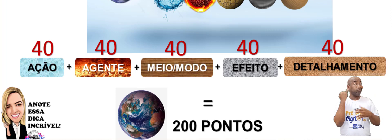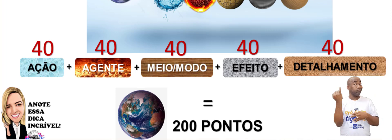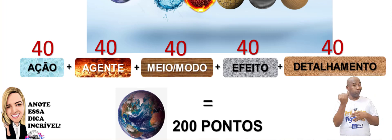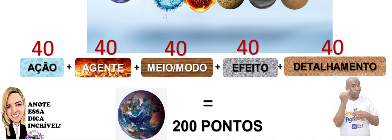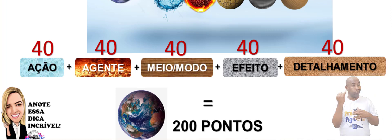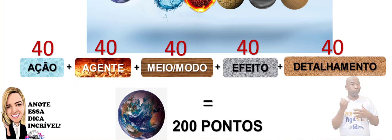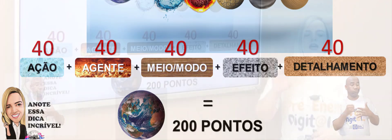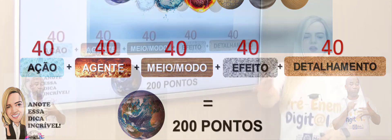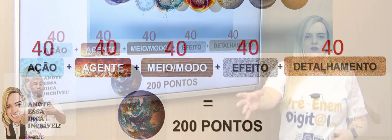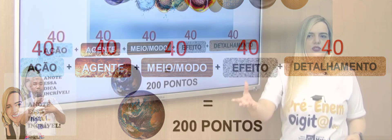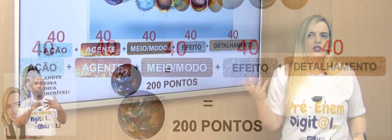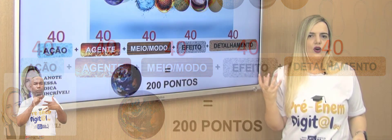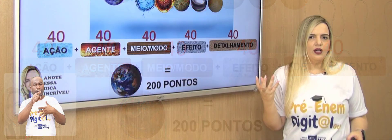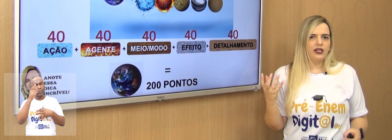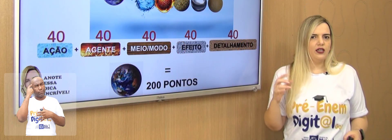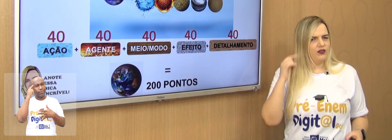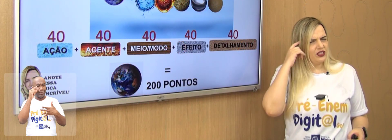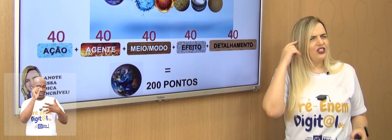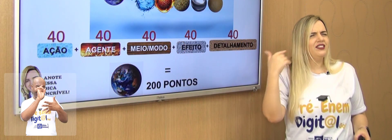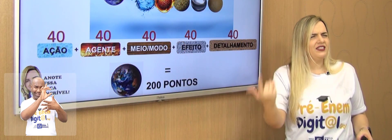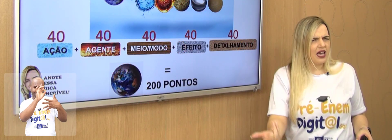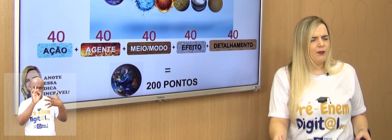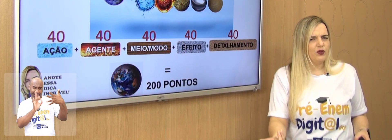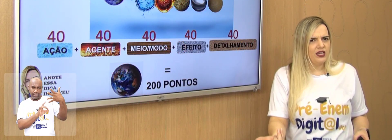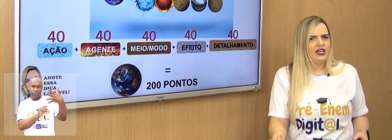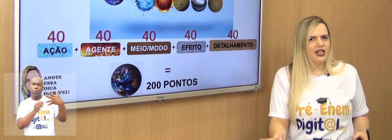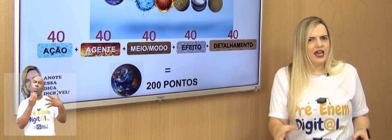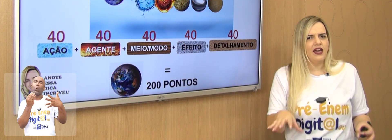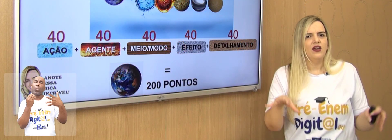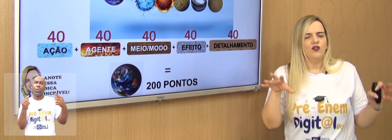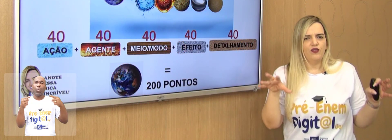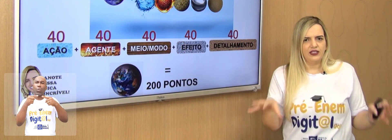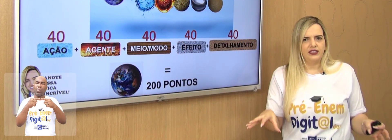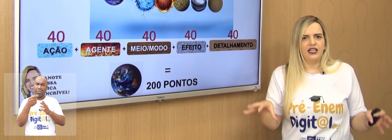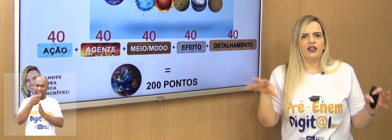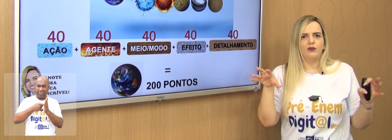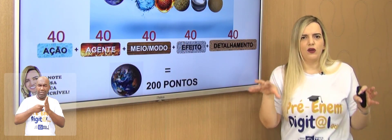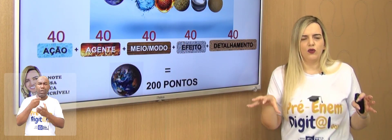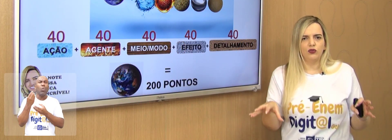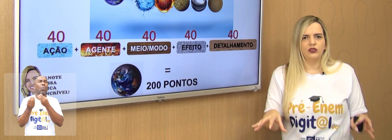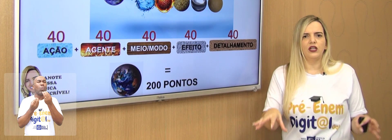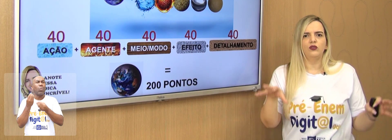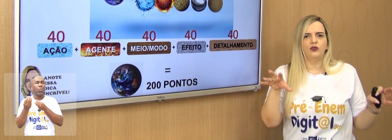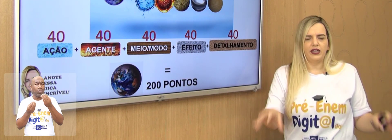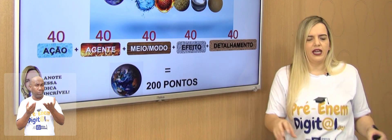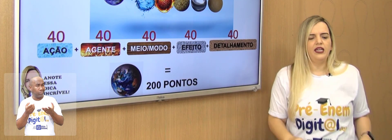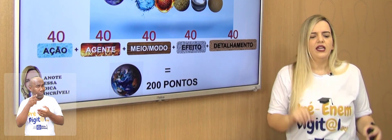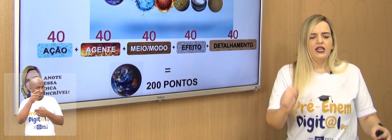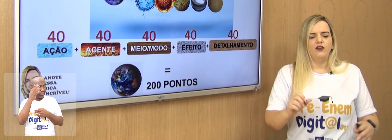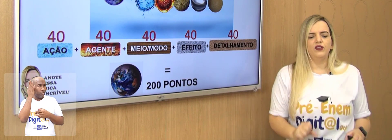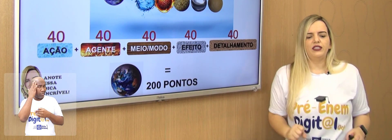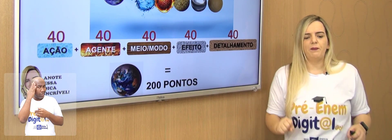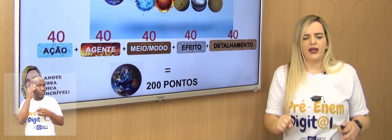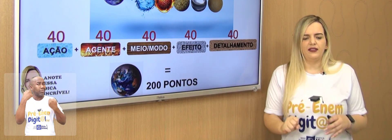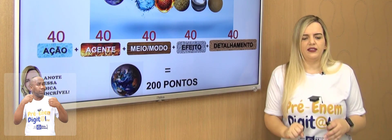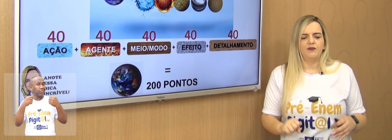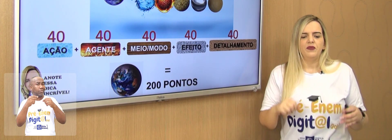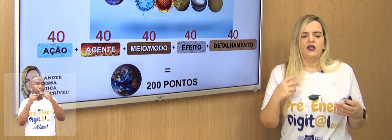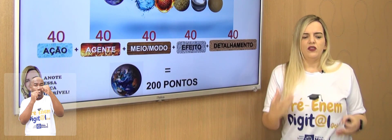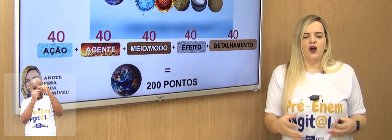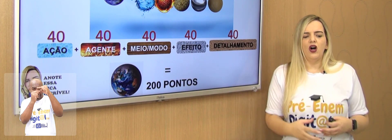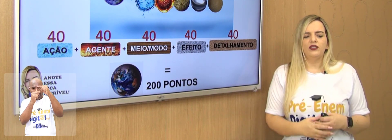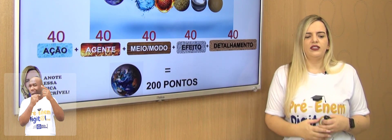dizer? Vamos lá. Você olha aqui, você já sabe o que é fazer uma conclusão do Enem e você